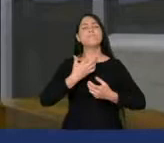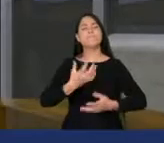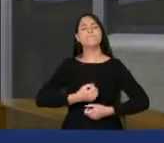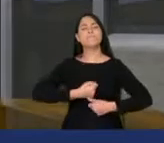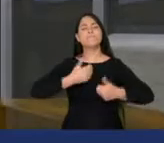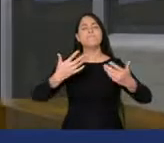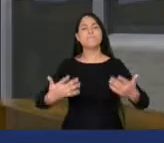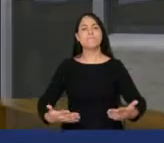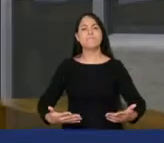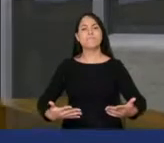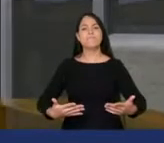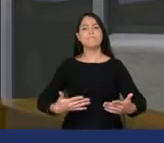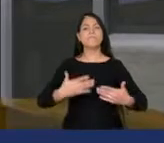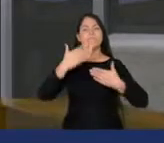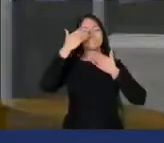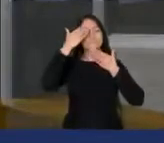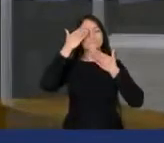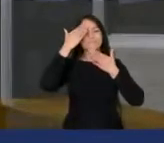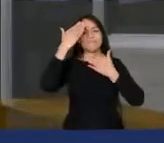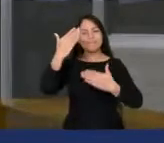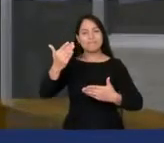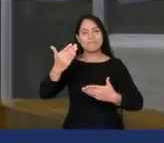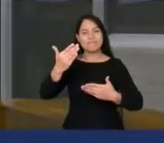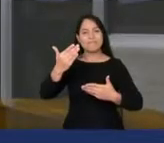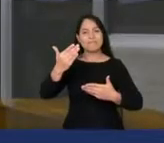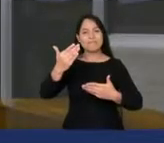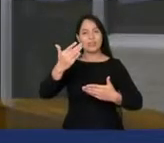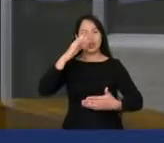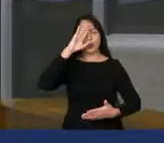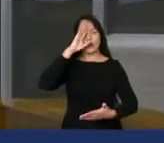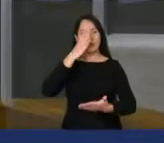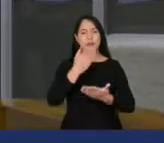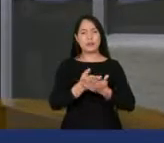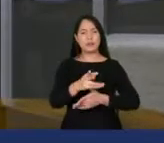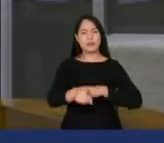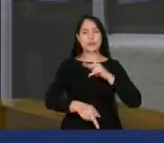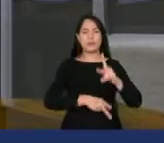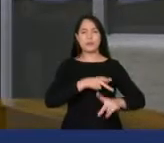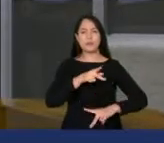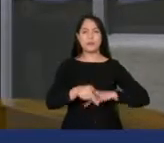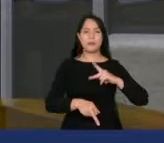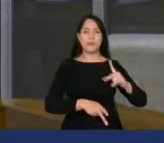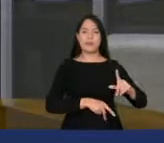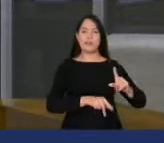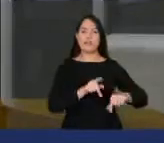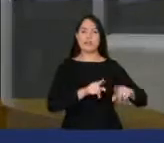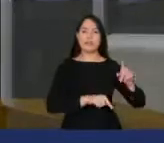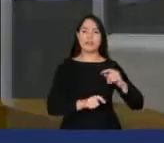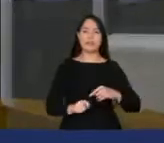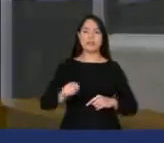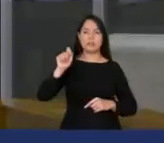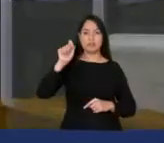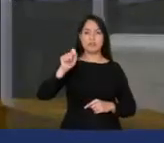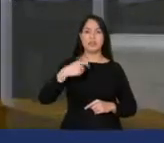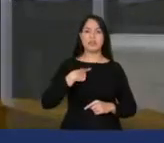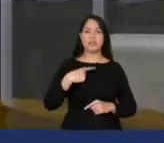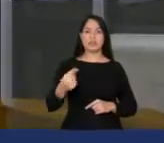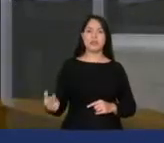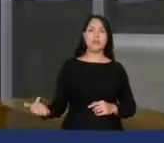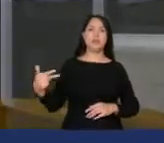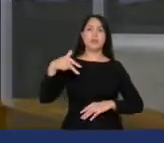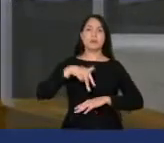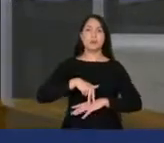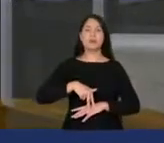eterna grata à confiança da população que me trouxe a este parlamento.